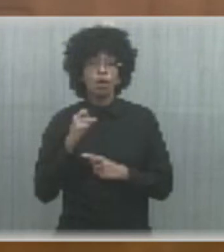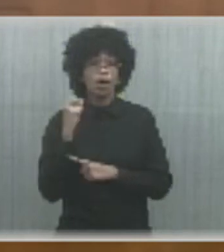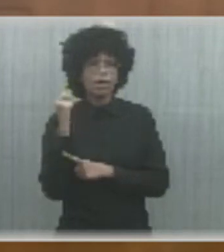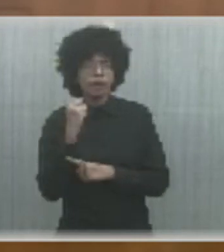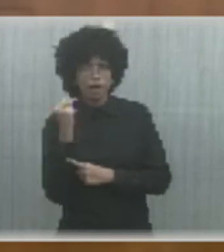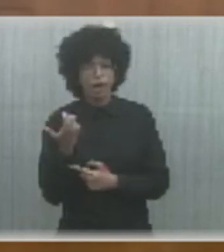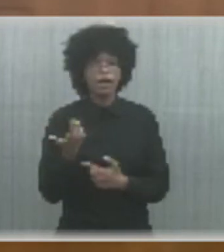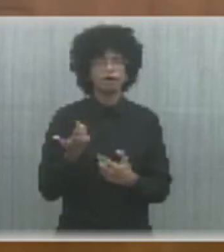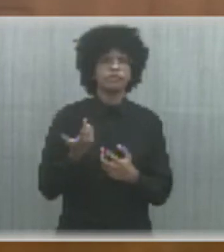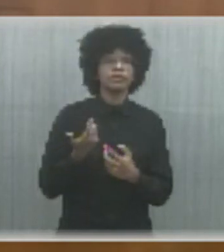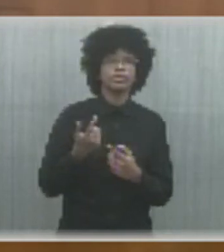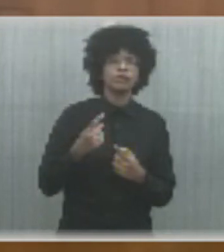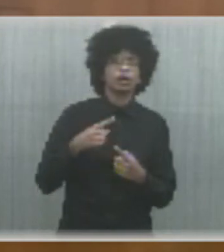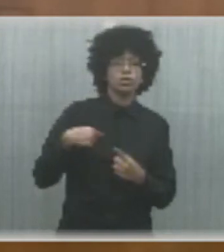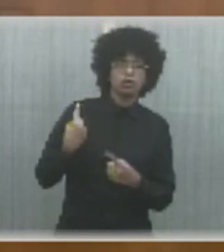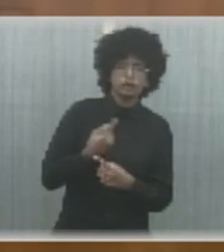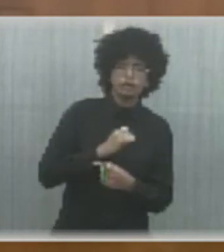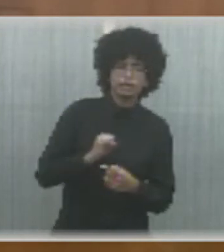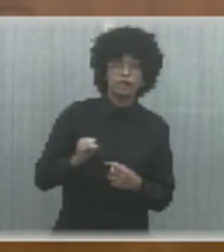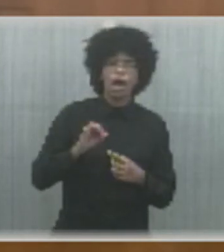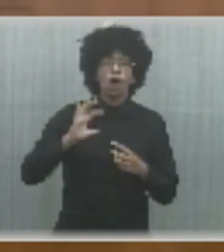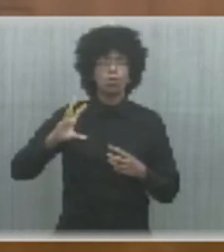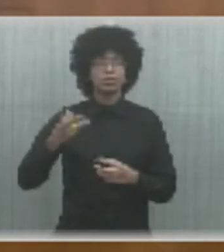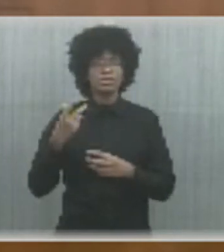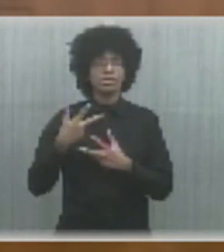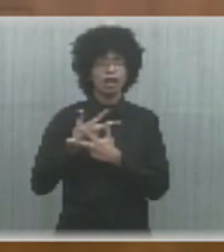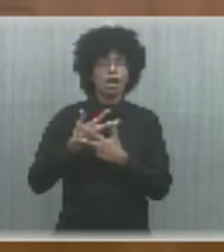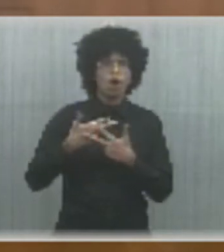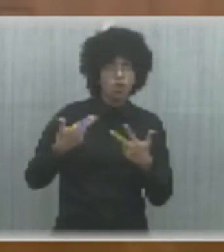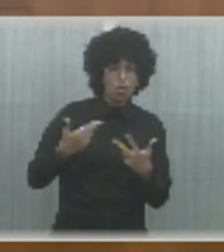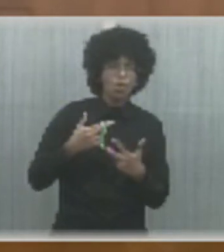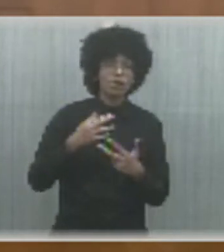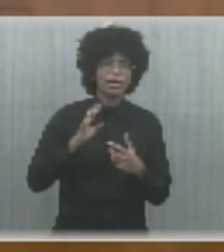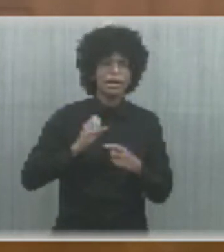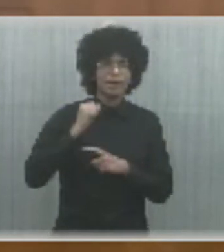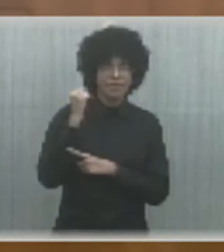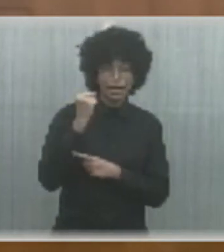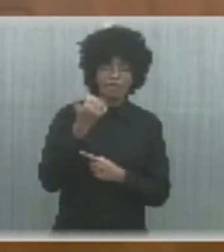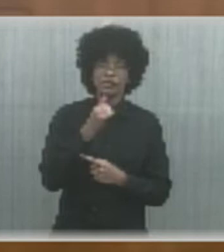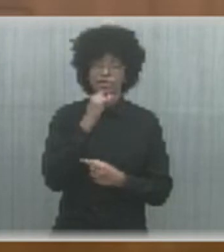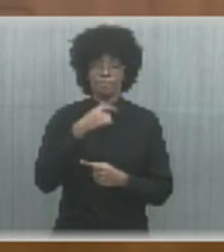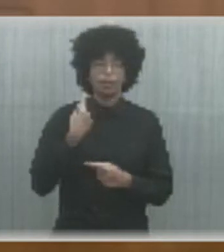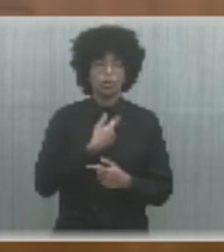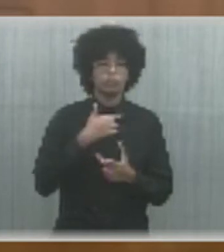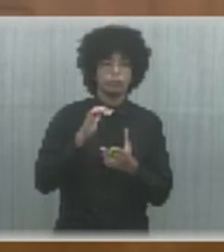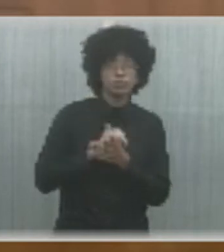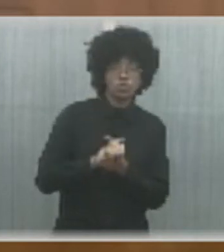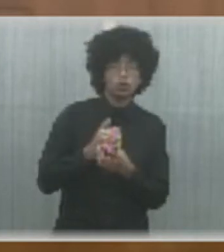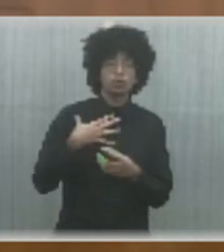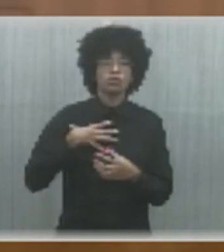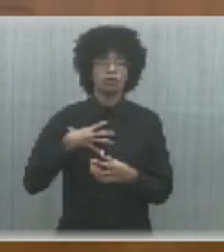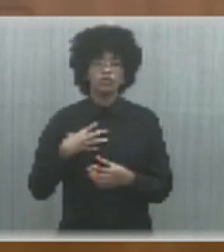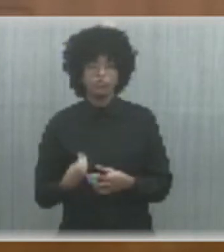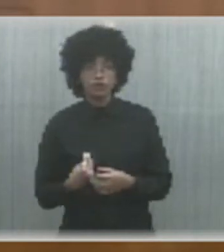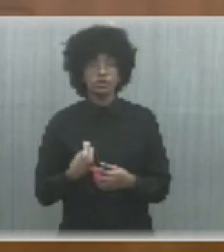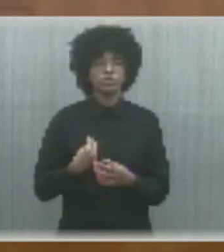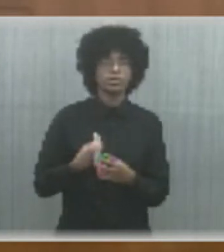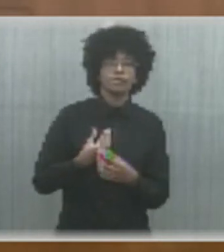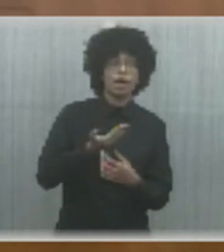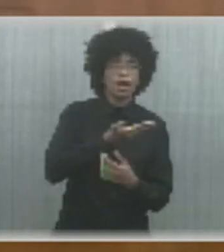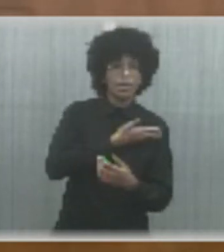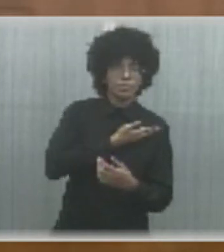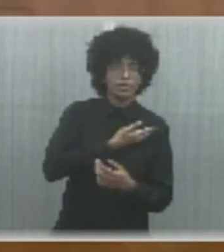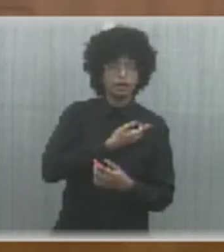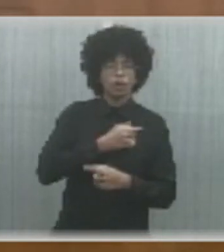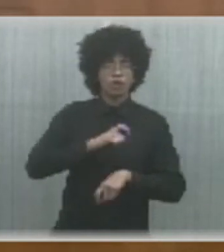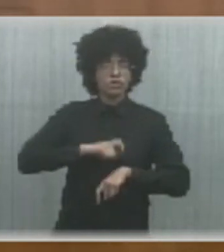as nossas esposas, as nossas filhas, as nossas amigas, a sociedade piauiense, na hora do aperto, na hora que a mãe está no sufoco para ter o neném,